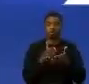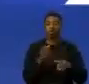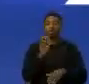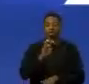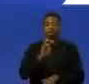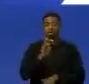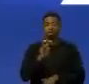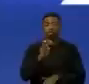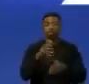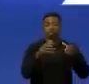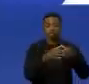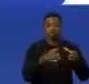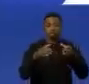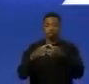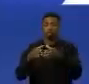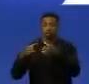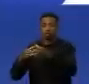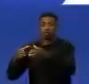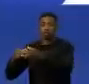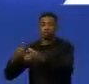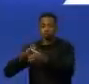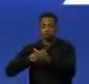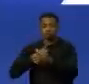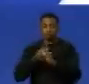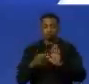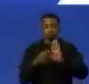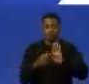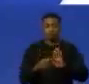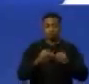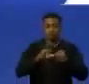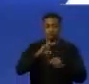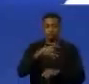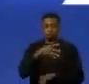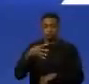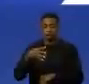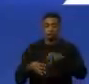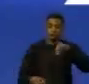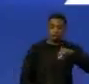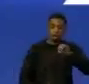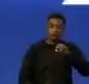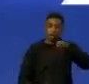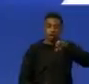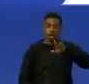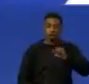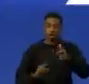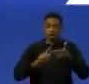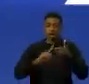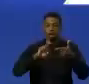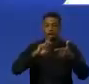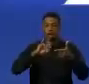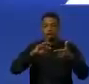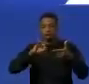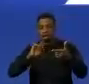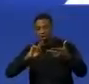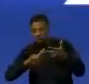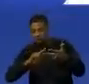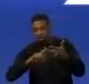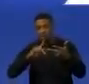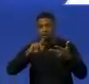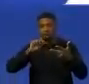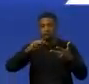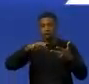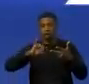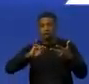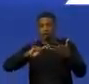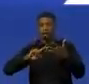até ilustra isso daqui na tabela do exercício. A gente tem o reino Monera, o Protista, o Fungi, o Plant e